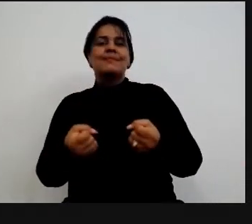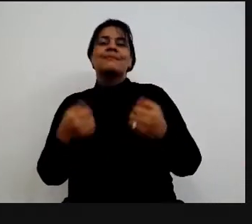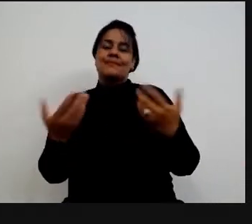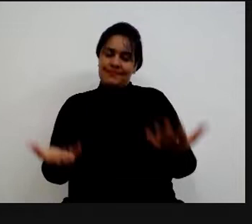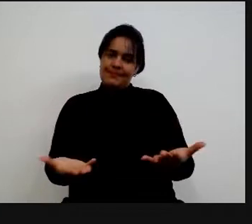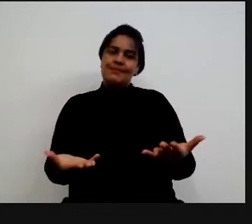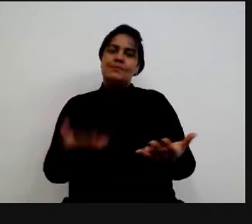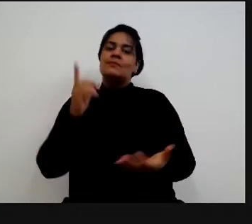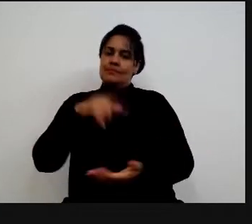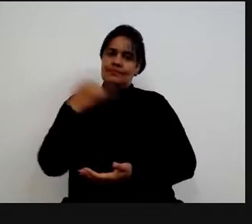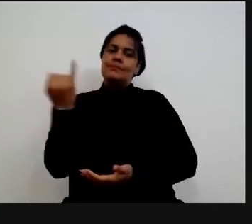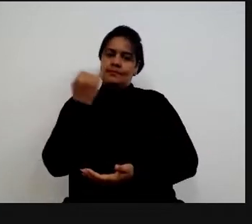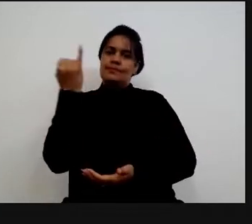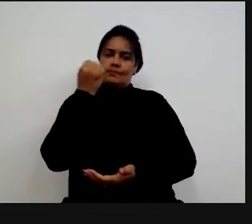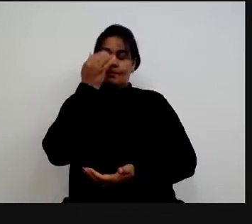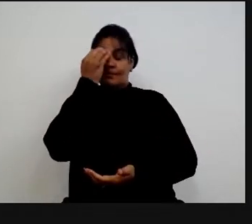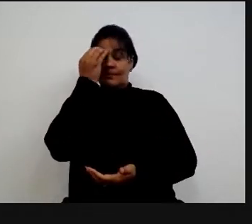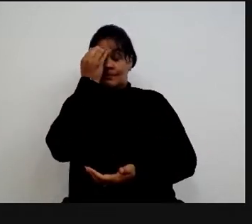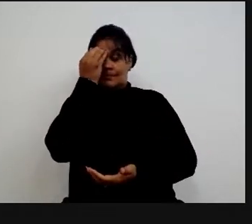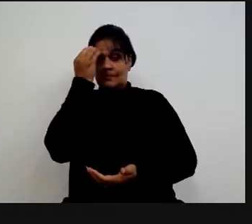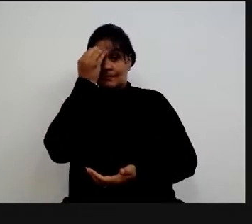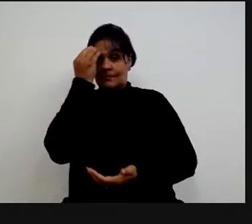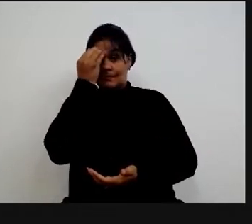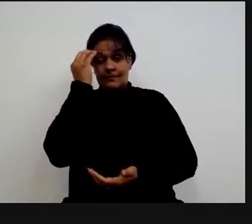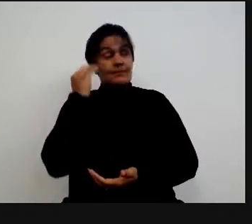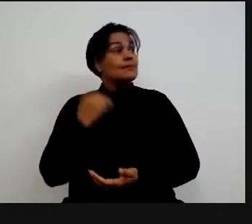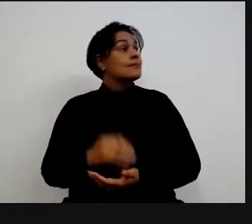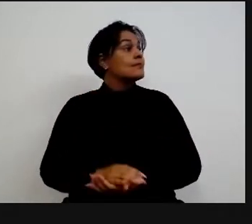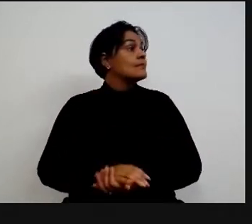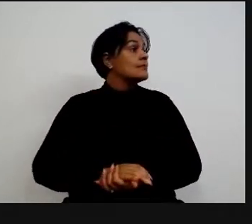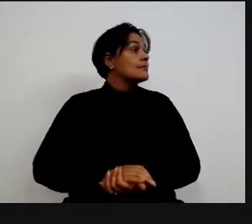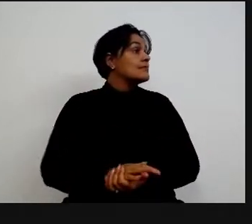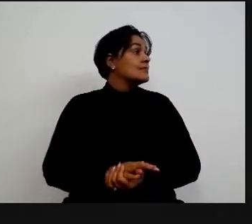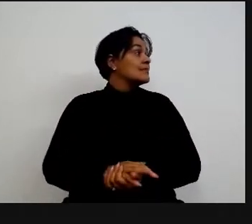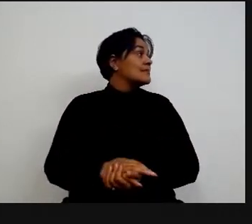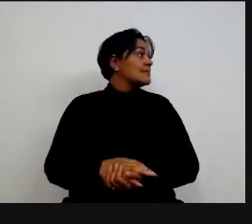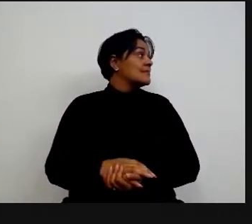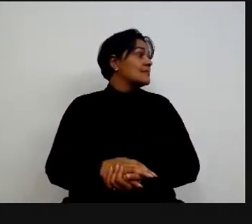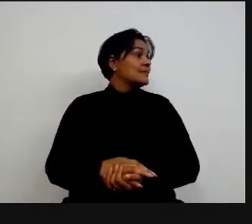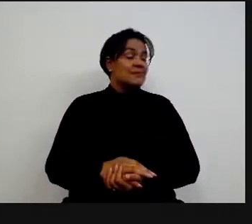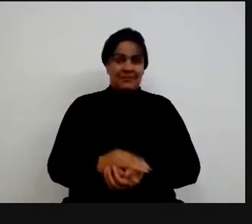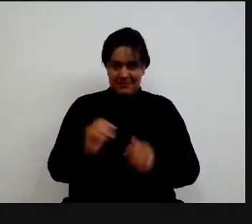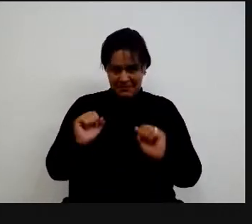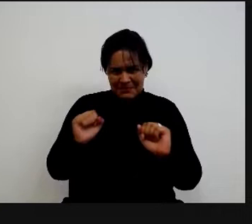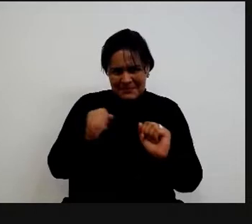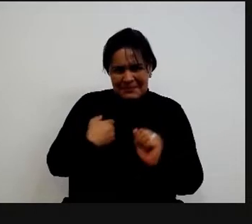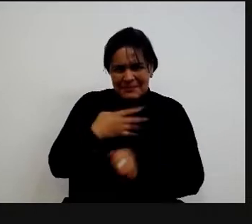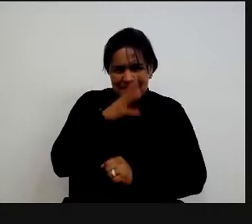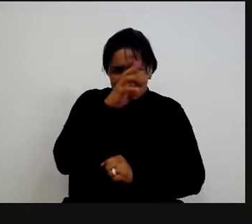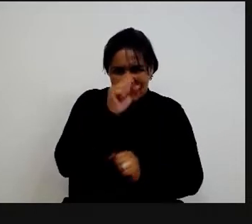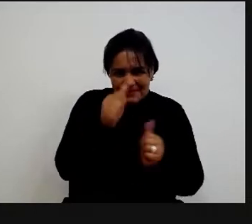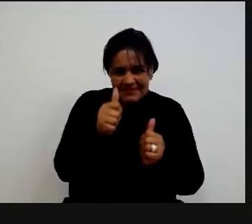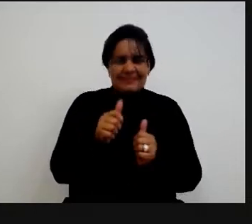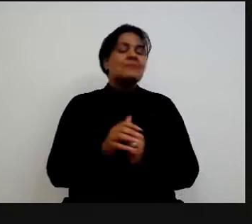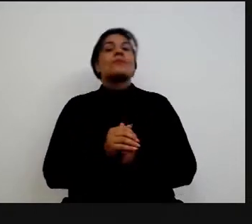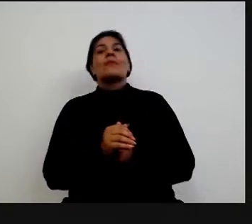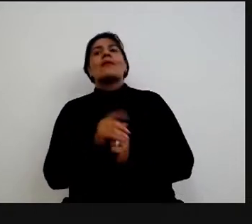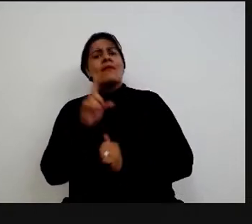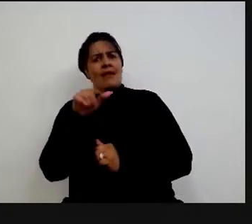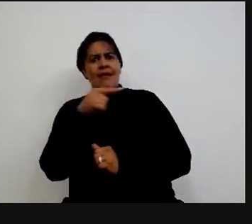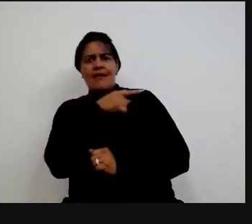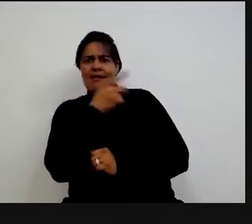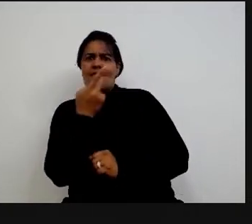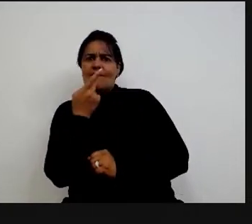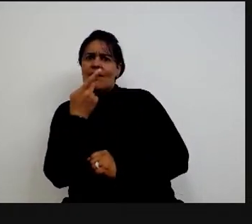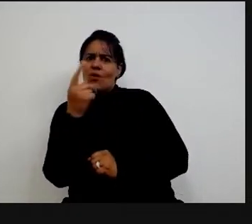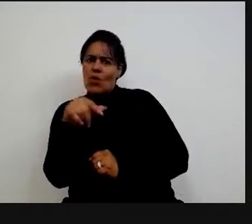está do outro lado. Isso é muito importante. Posso entrar aí nessa discussão, Márcio? É extremamente importante